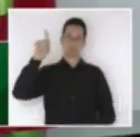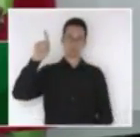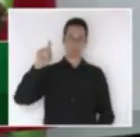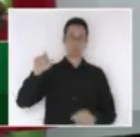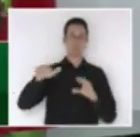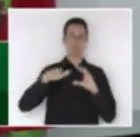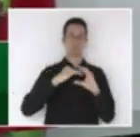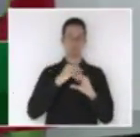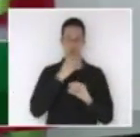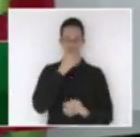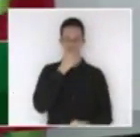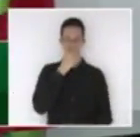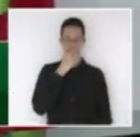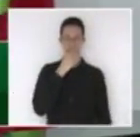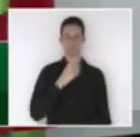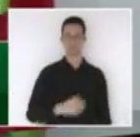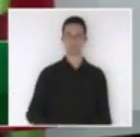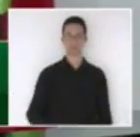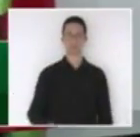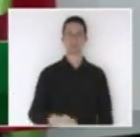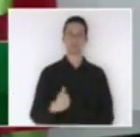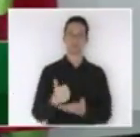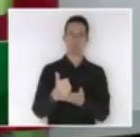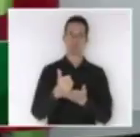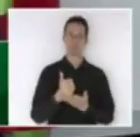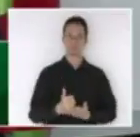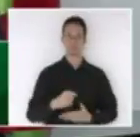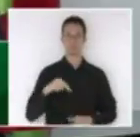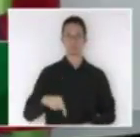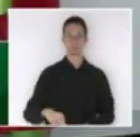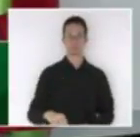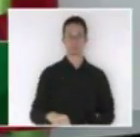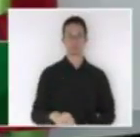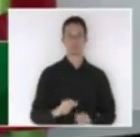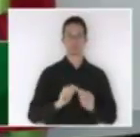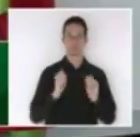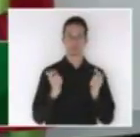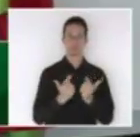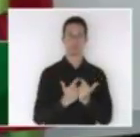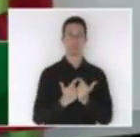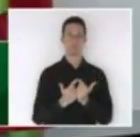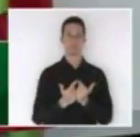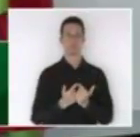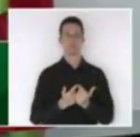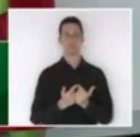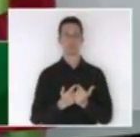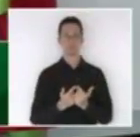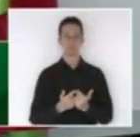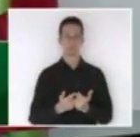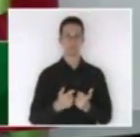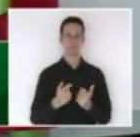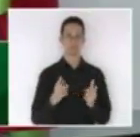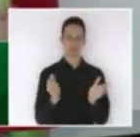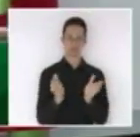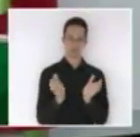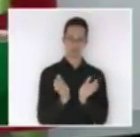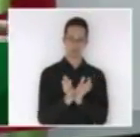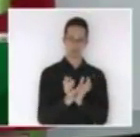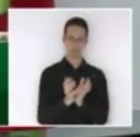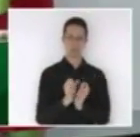que apoia a iniciativa desse Parlamento para que os catarinenses, junto com as eleições